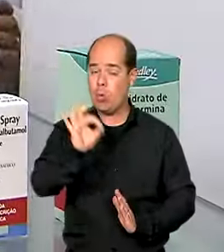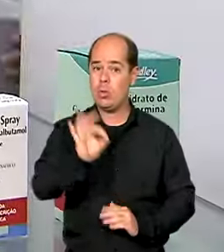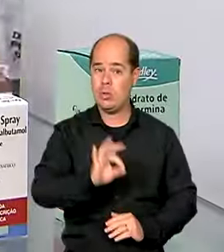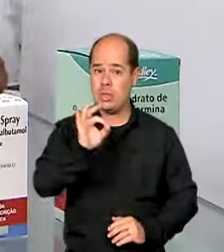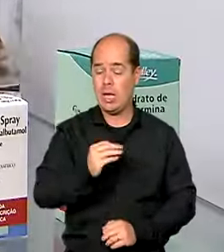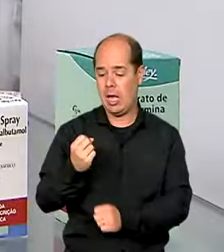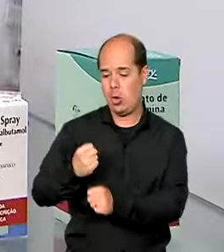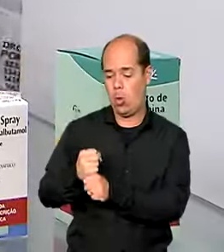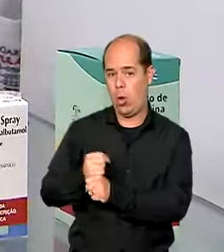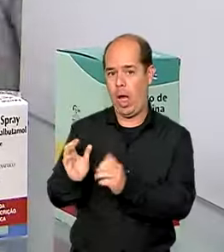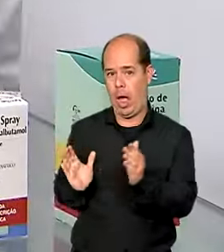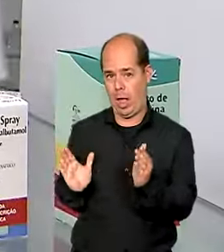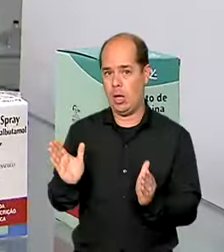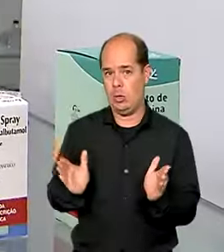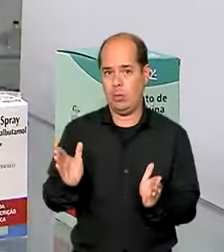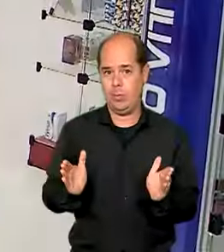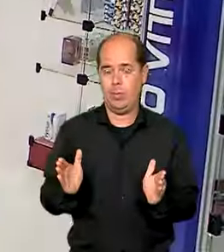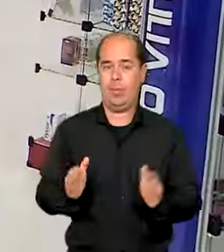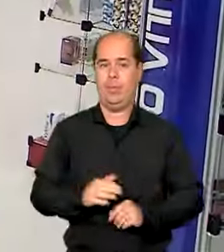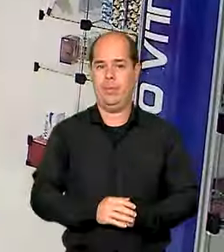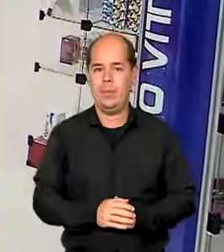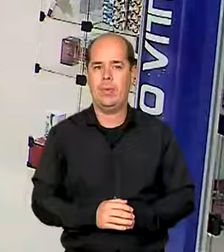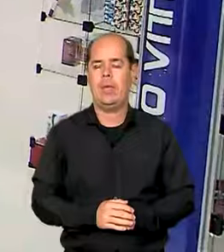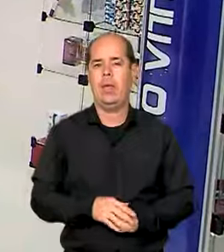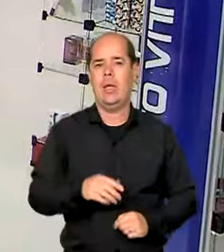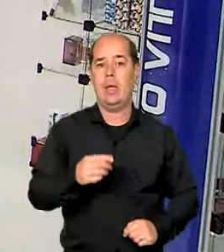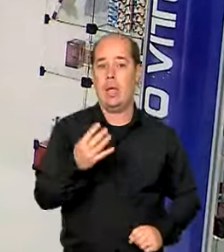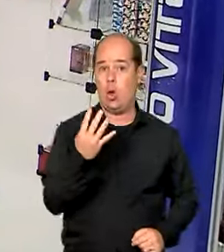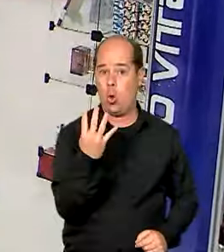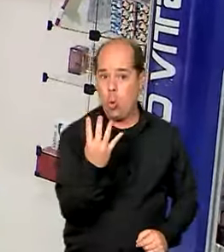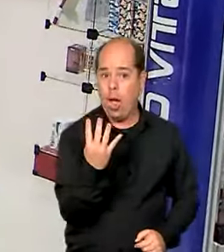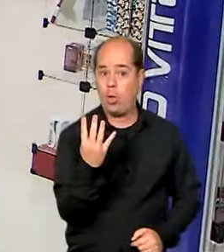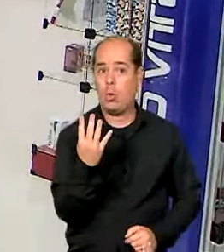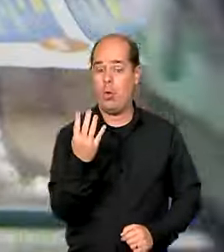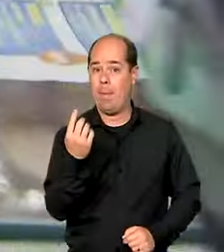estabelecimentos estão cadastrados em 4.500 cidades brasileiras.